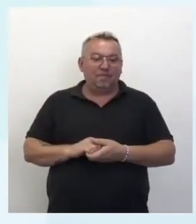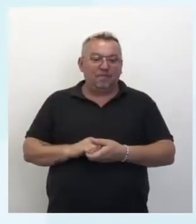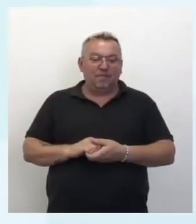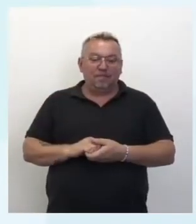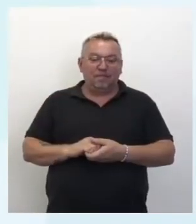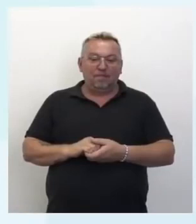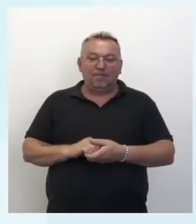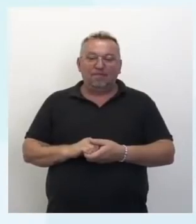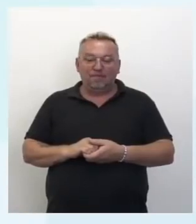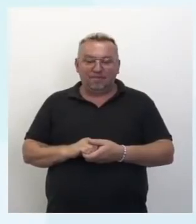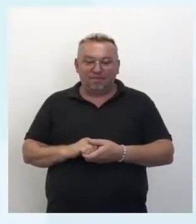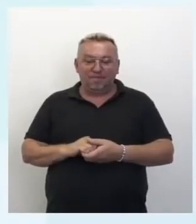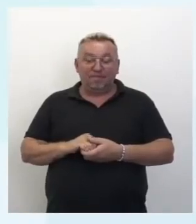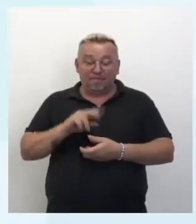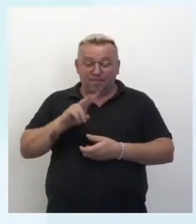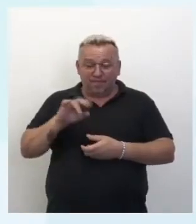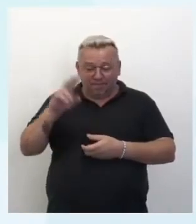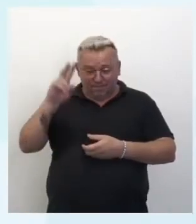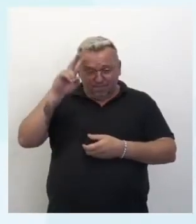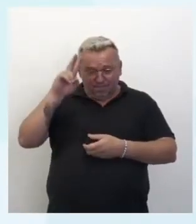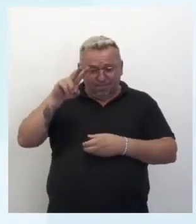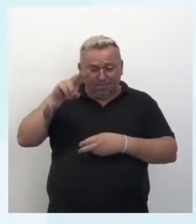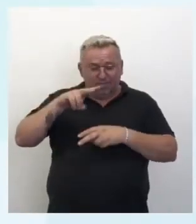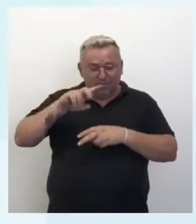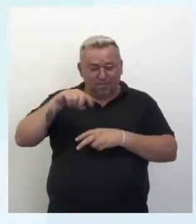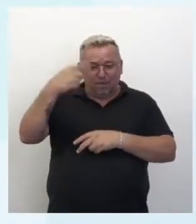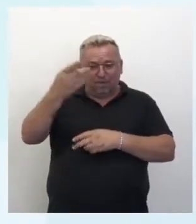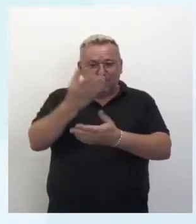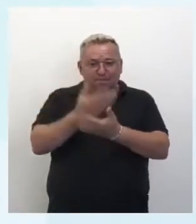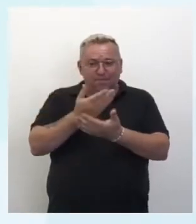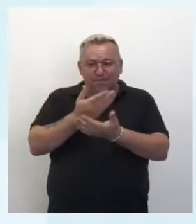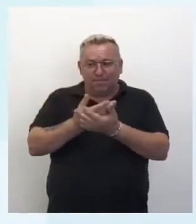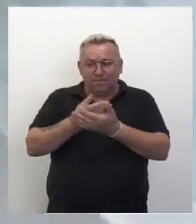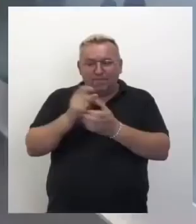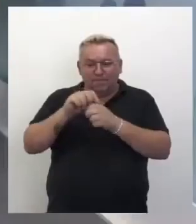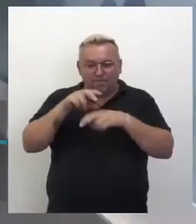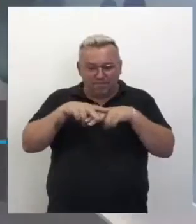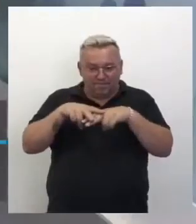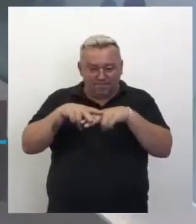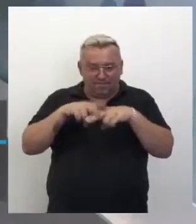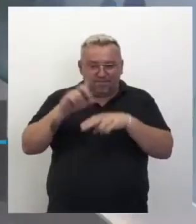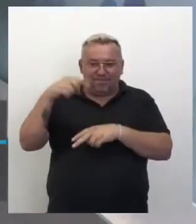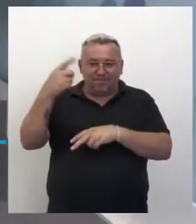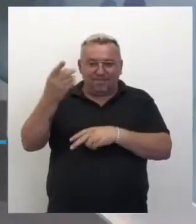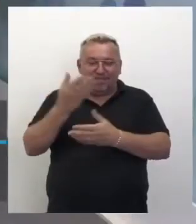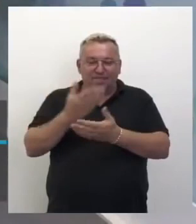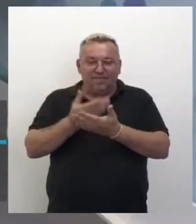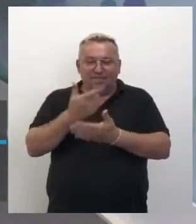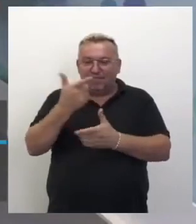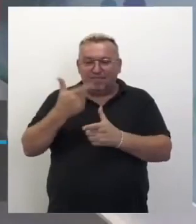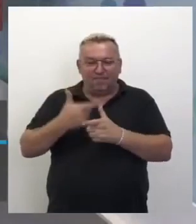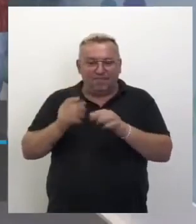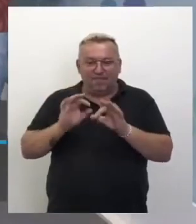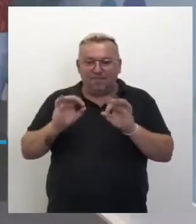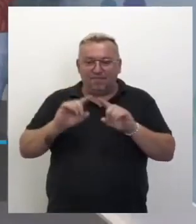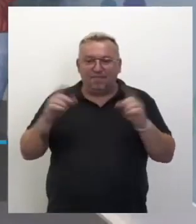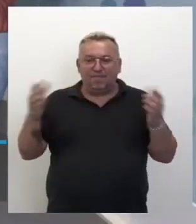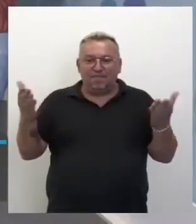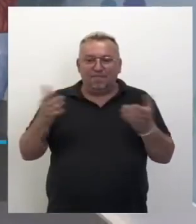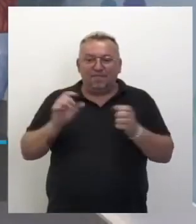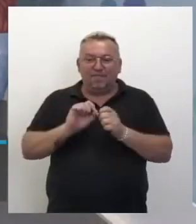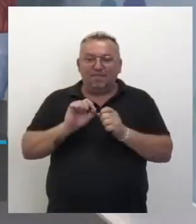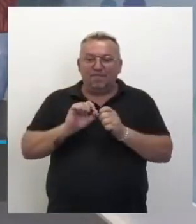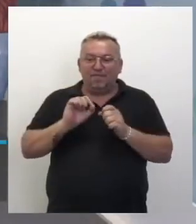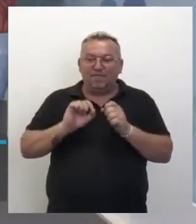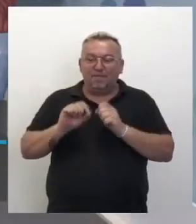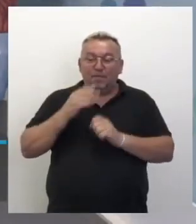gente vai retomar aqui esse exercício na próxima aula, nas próximas aulas, não tem problema que não tenha dado tempo, vamos só. E aí a gente